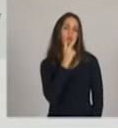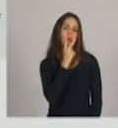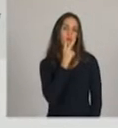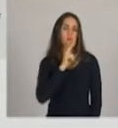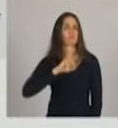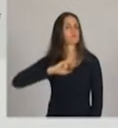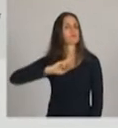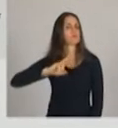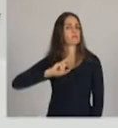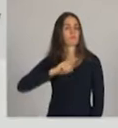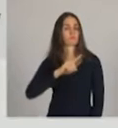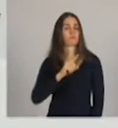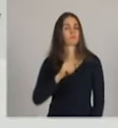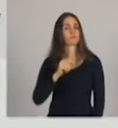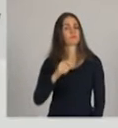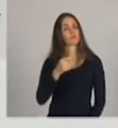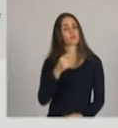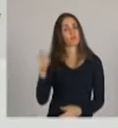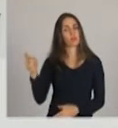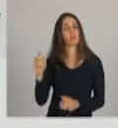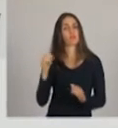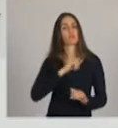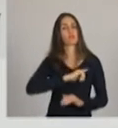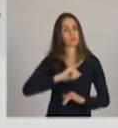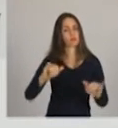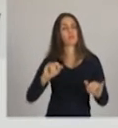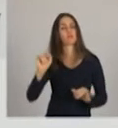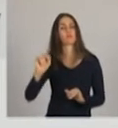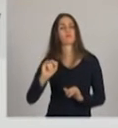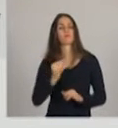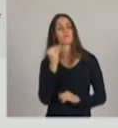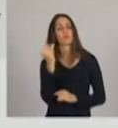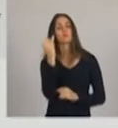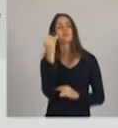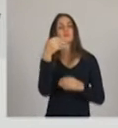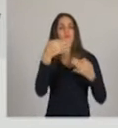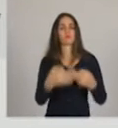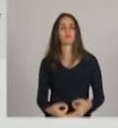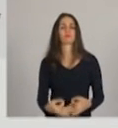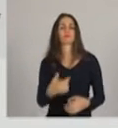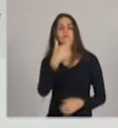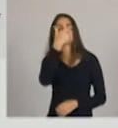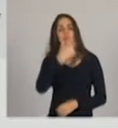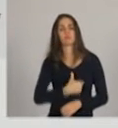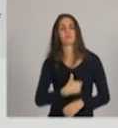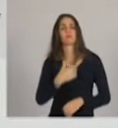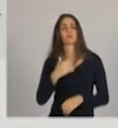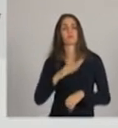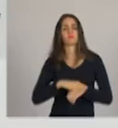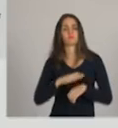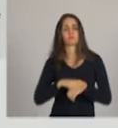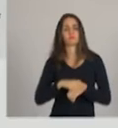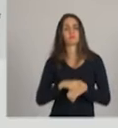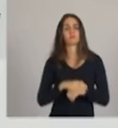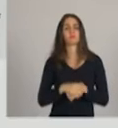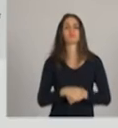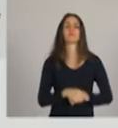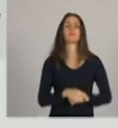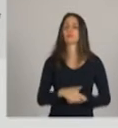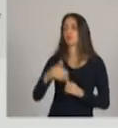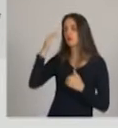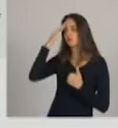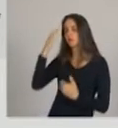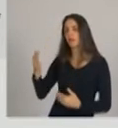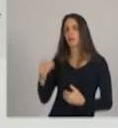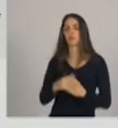Então, o registro, deputado Danilo, é importante e é correto. E eu ratifico aqui. Obrigado, deputado Bruno